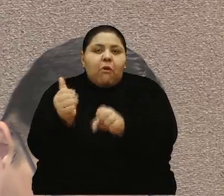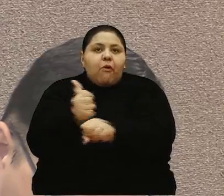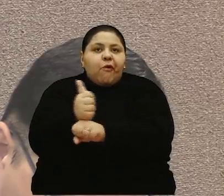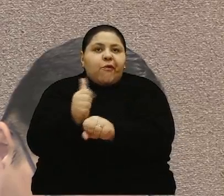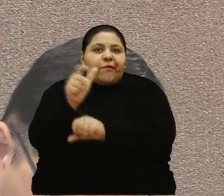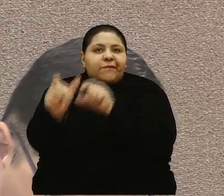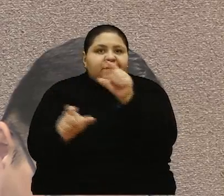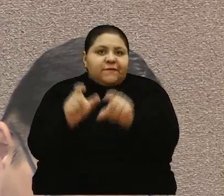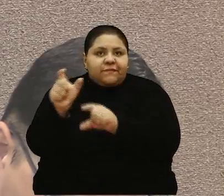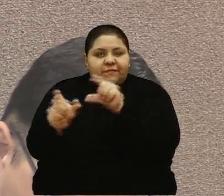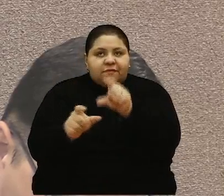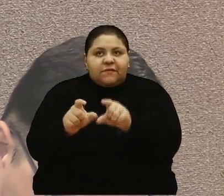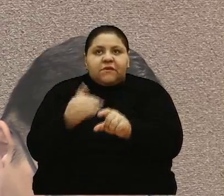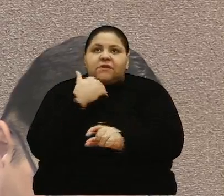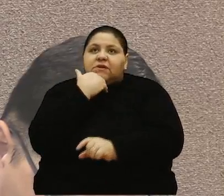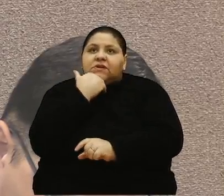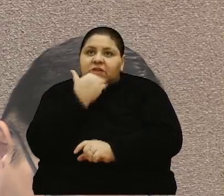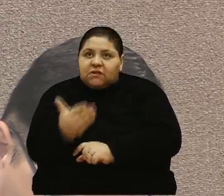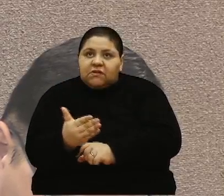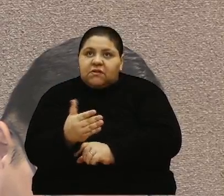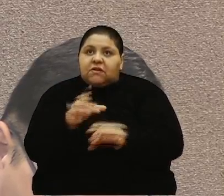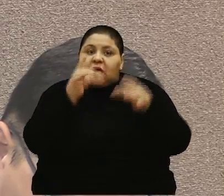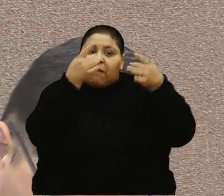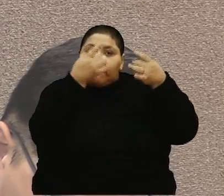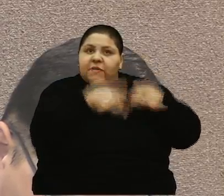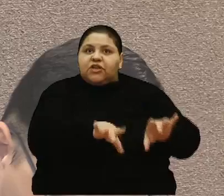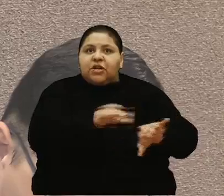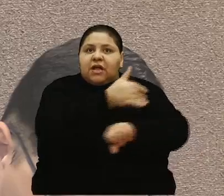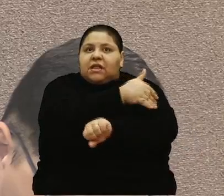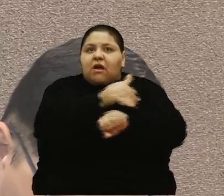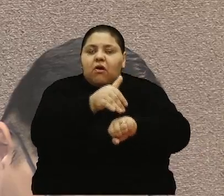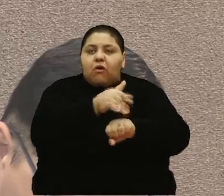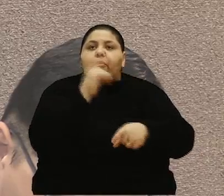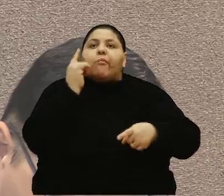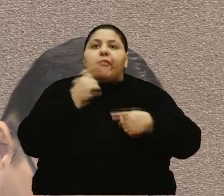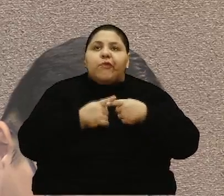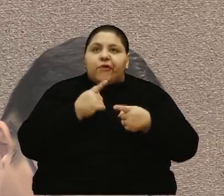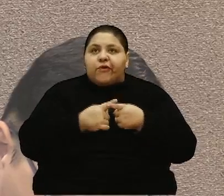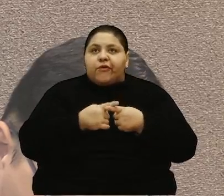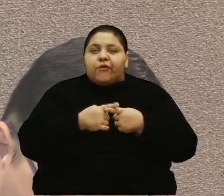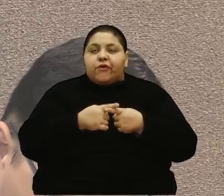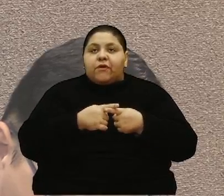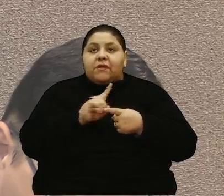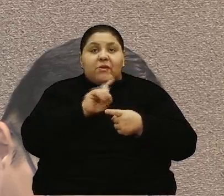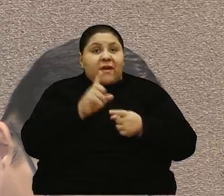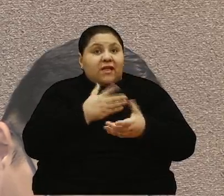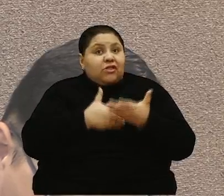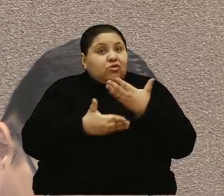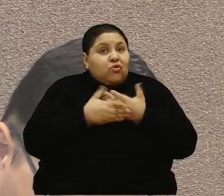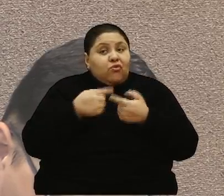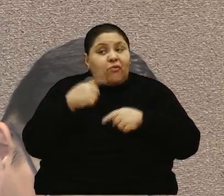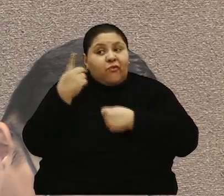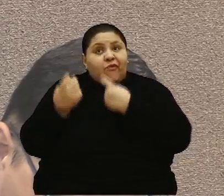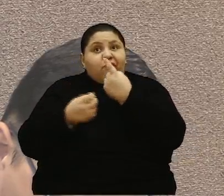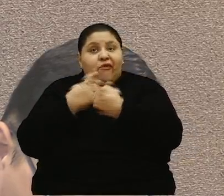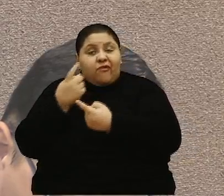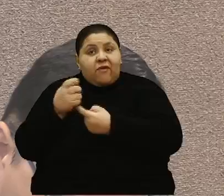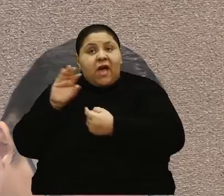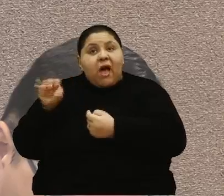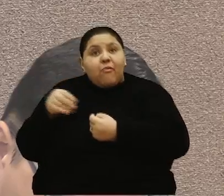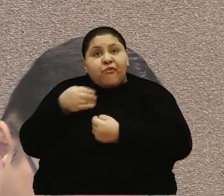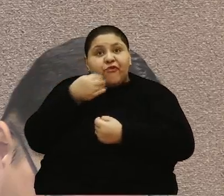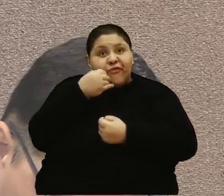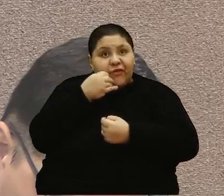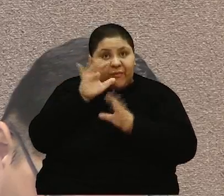essas pessoas. Não adianta a gente deixar na rua. Porque não todos, mas alguns se utilizam,